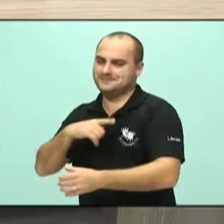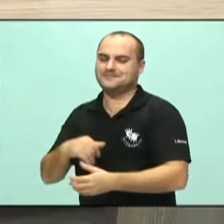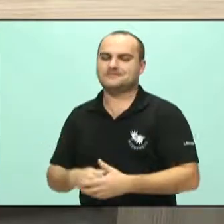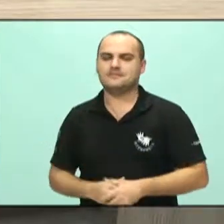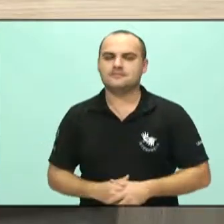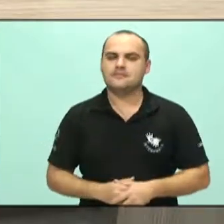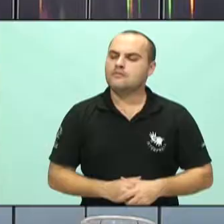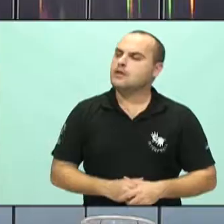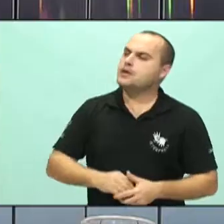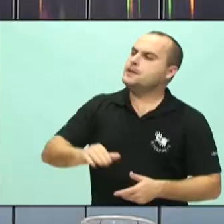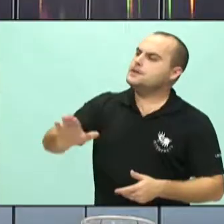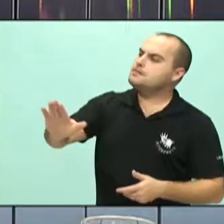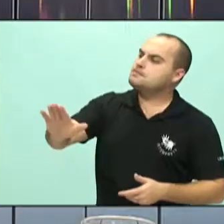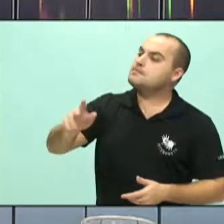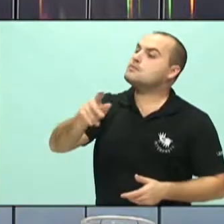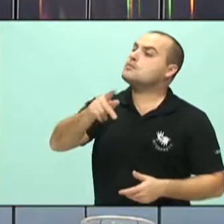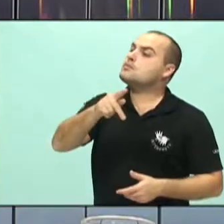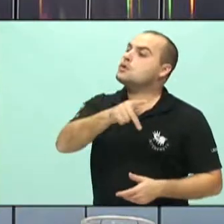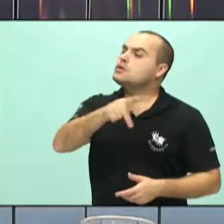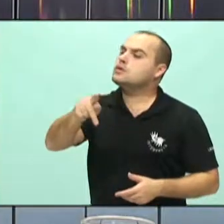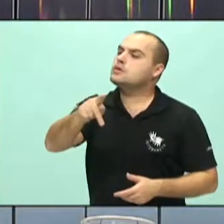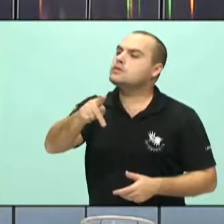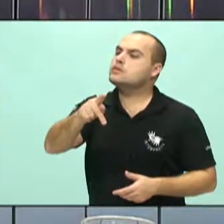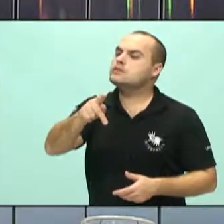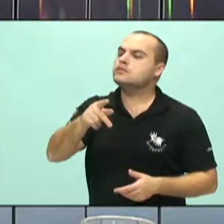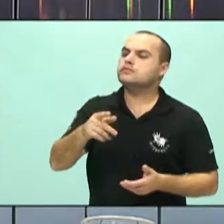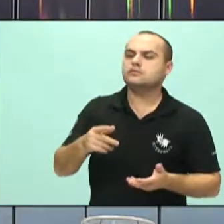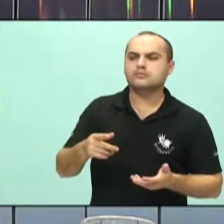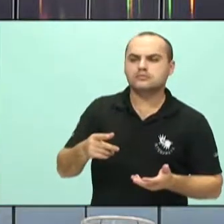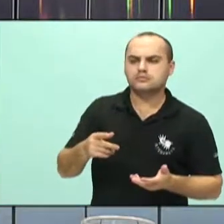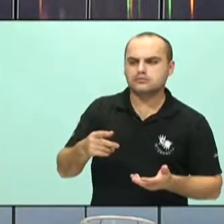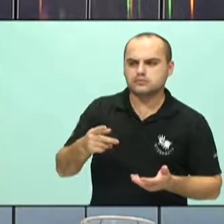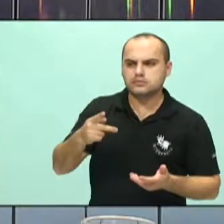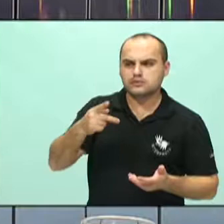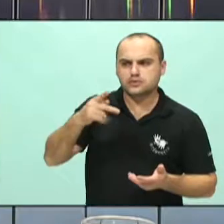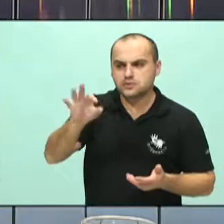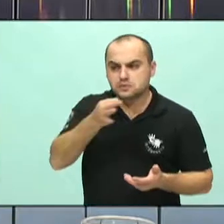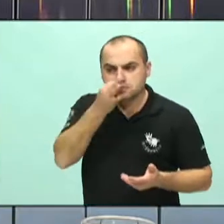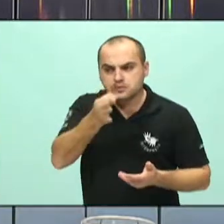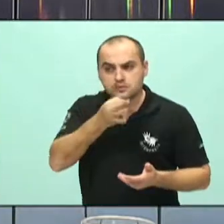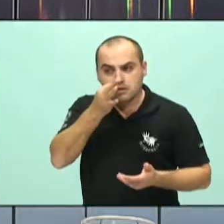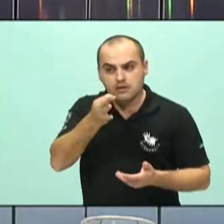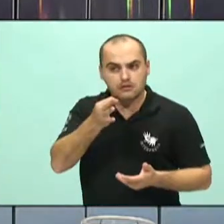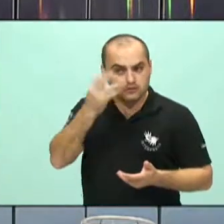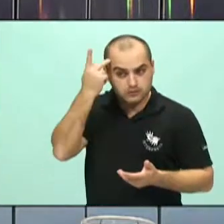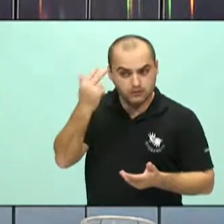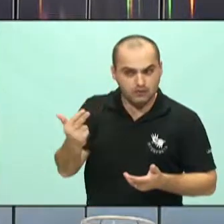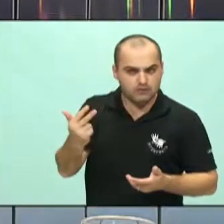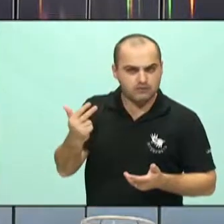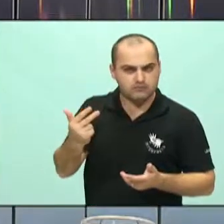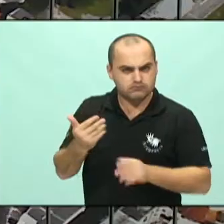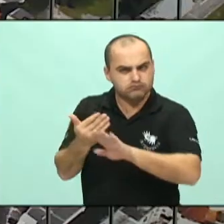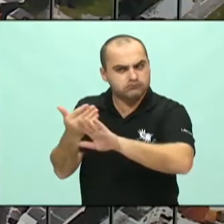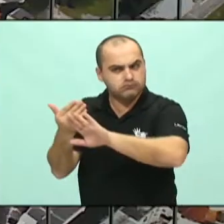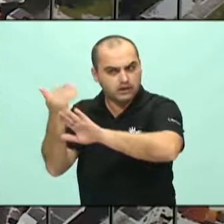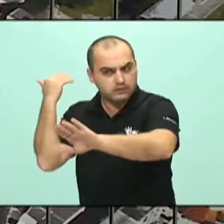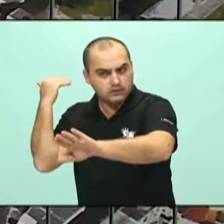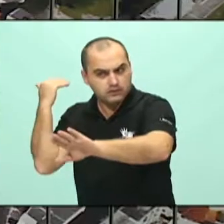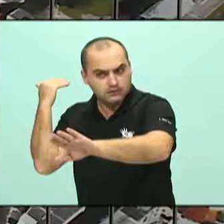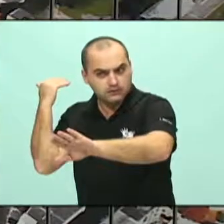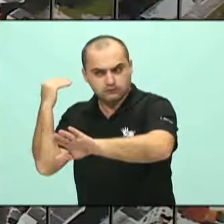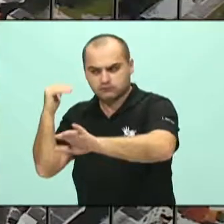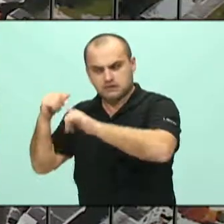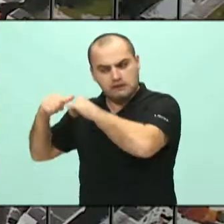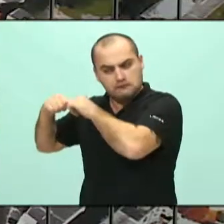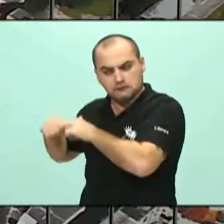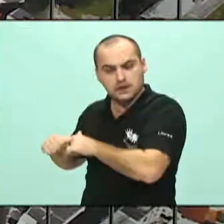história, na sua opinião, é algo estático e estável no passado ou ela é